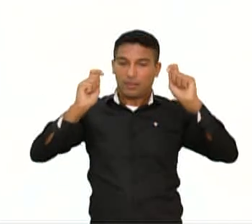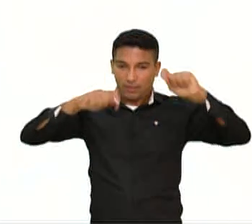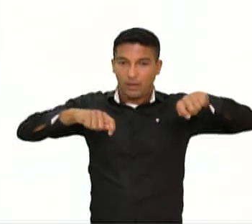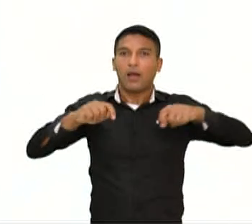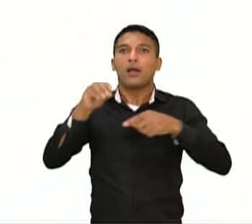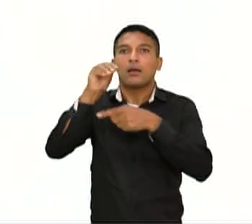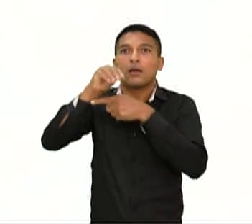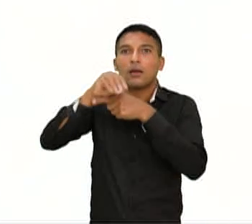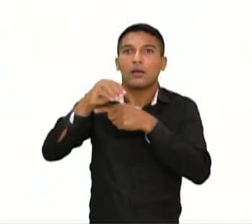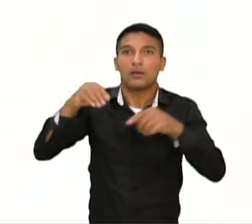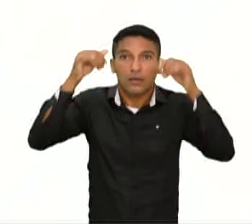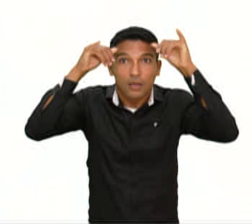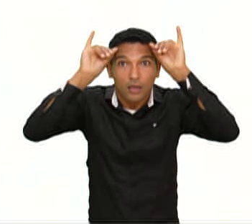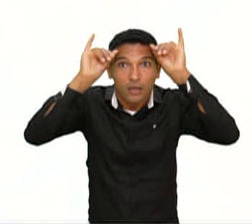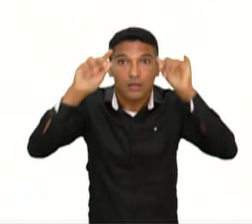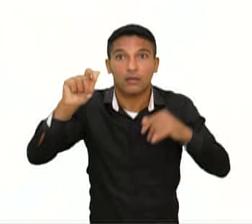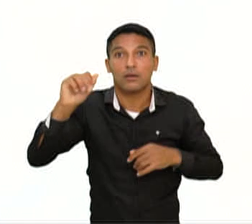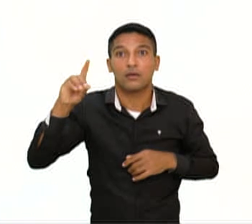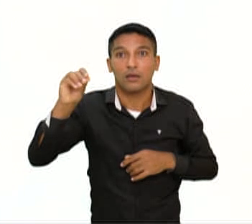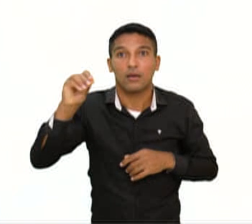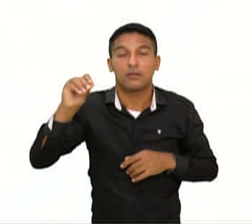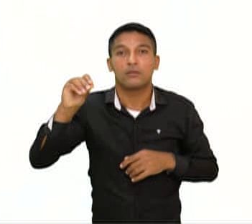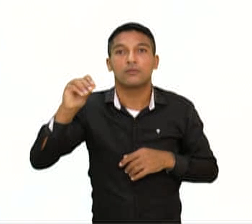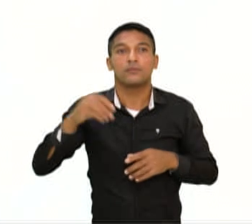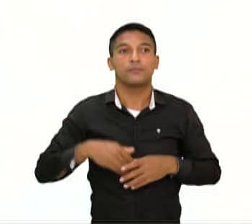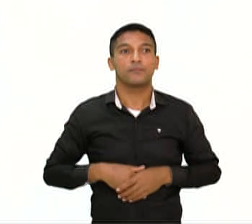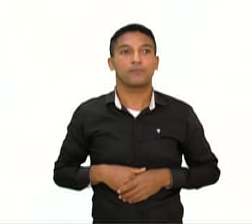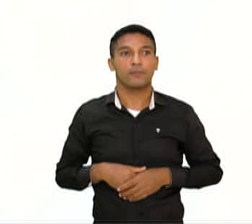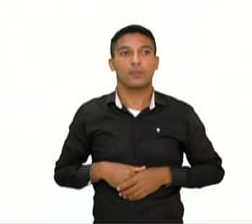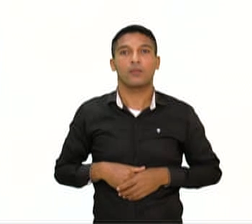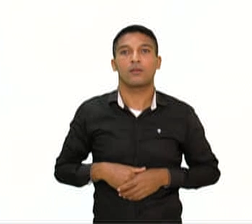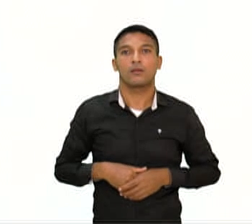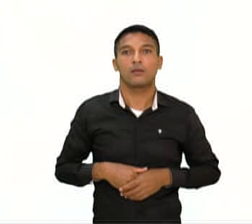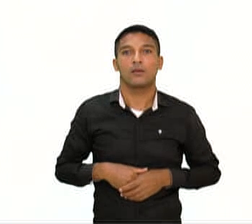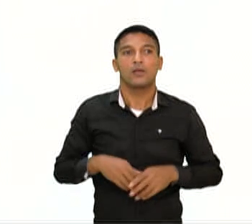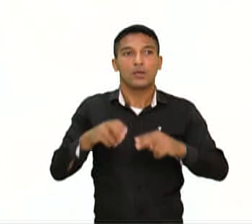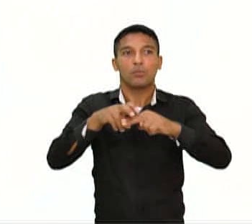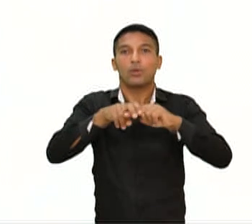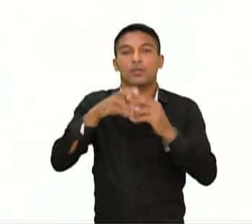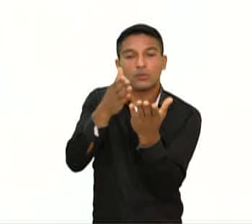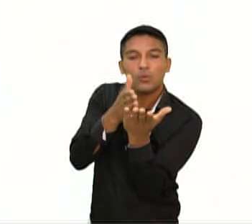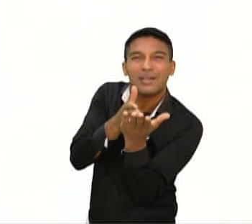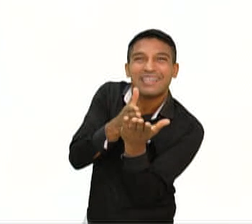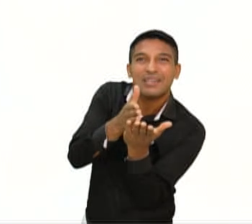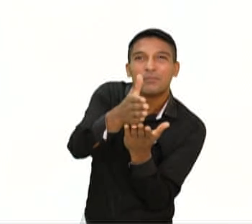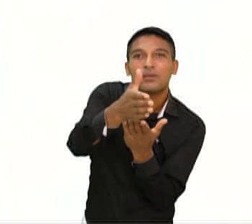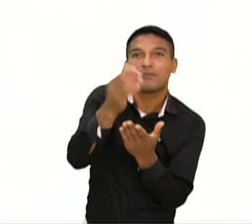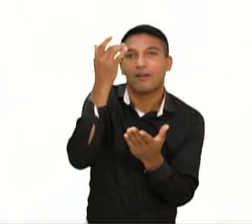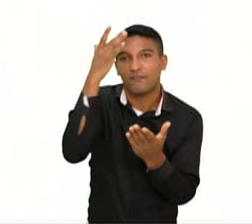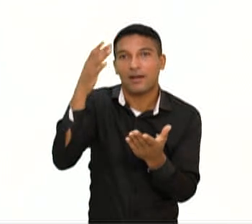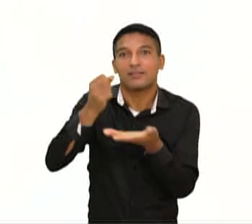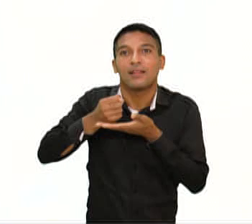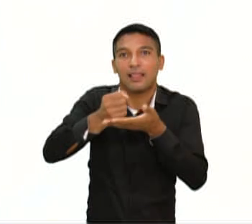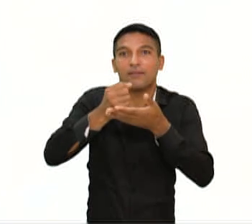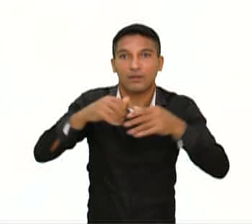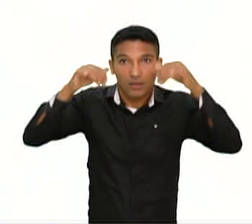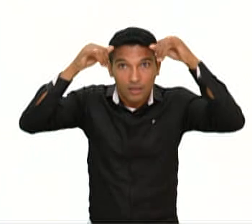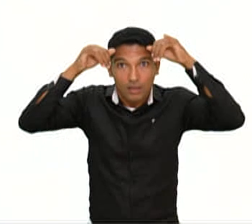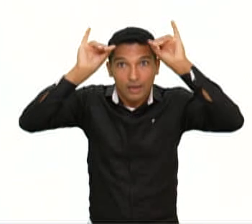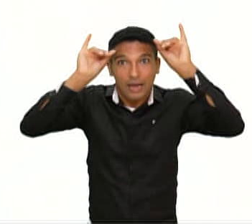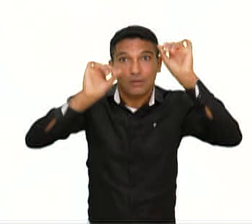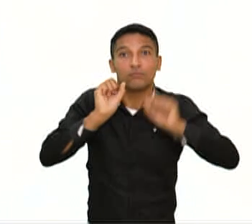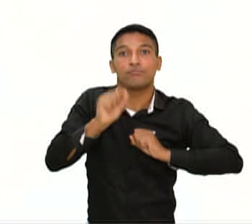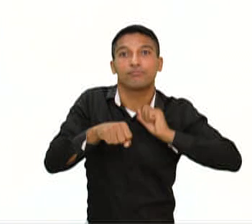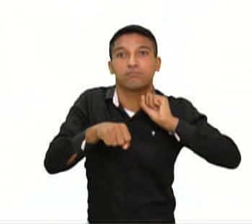mais sulistas. E aí este caminho viabilizou o escoamento do gado. Esse escoamento do gado,